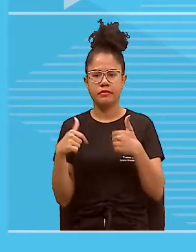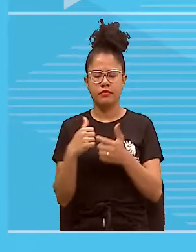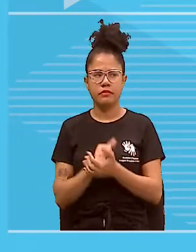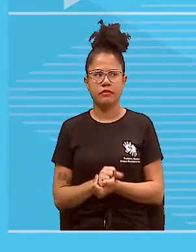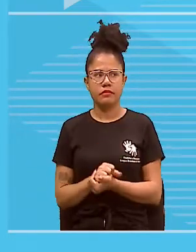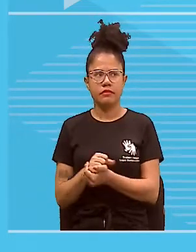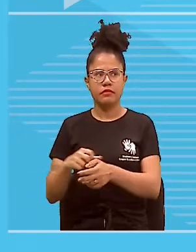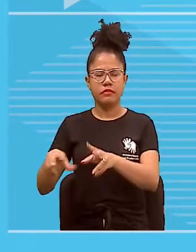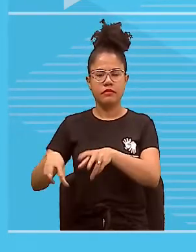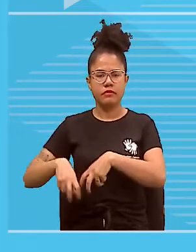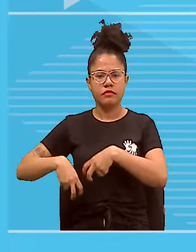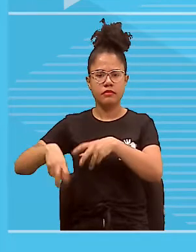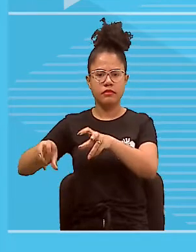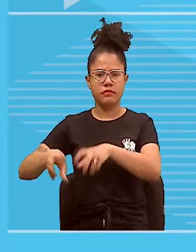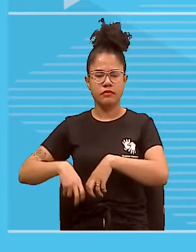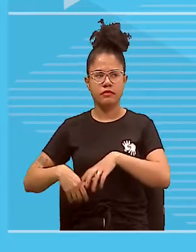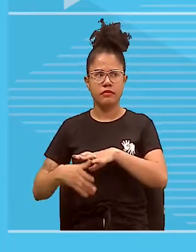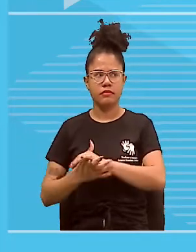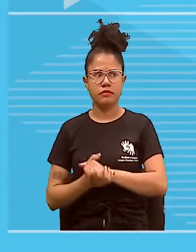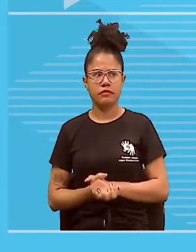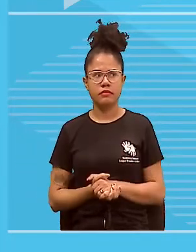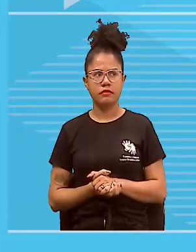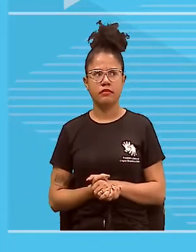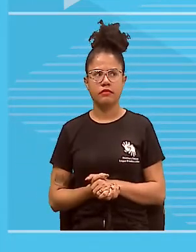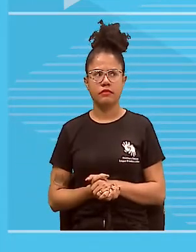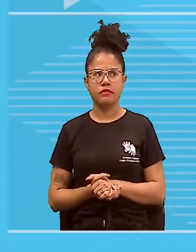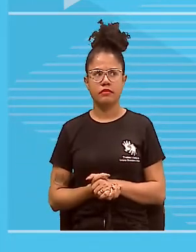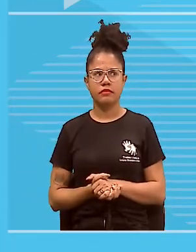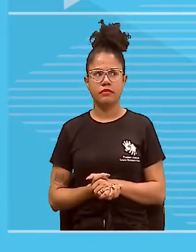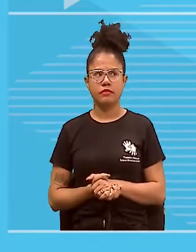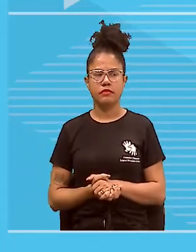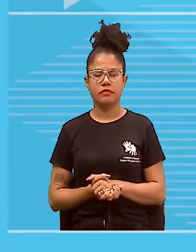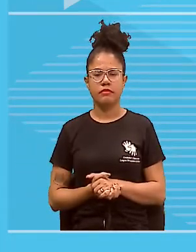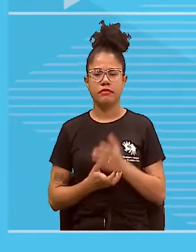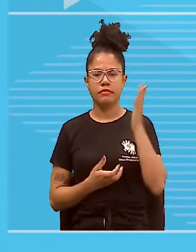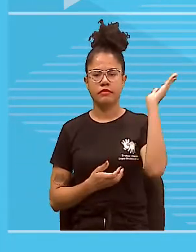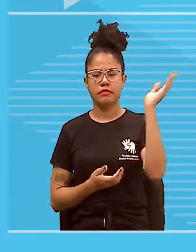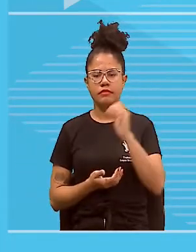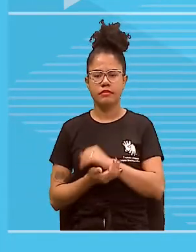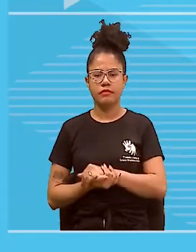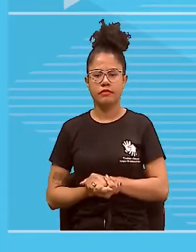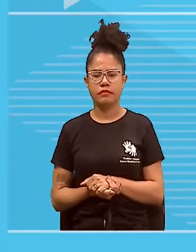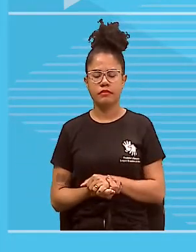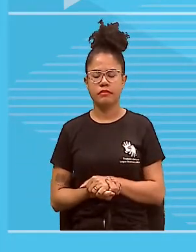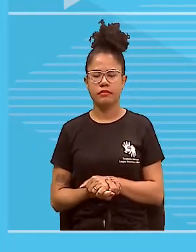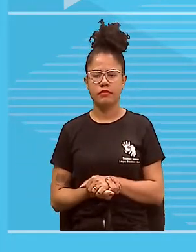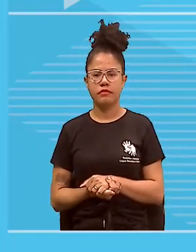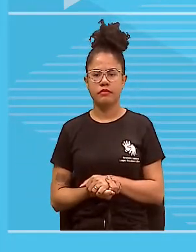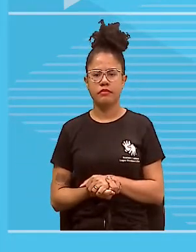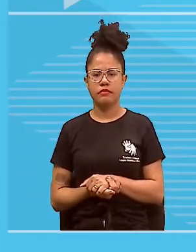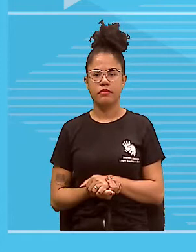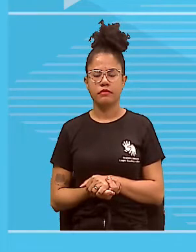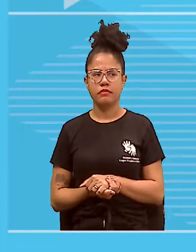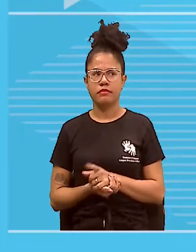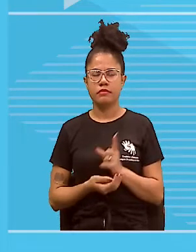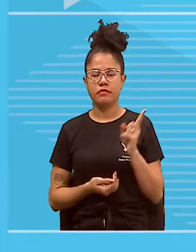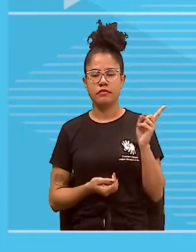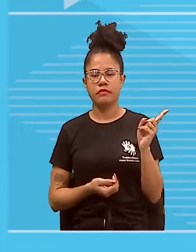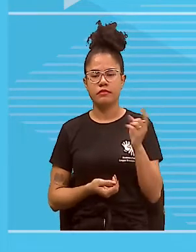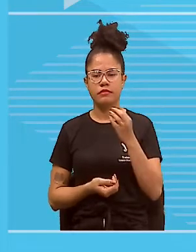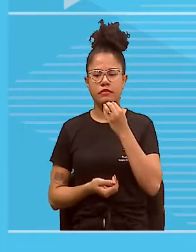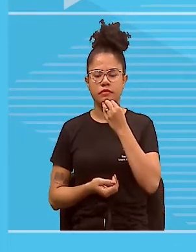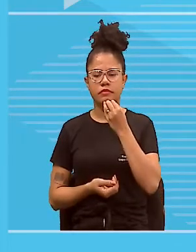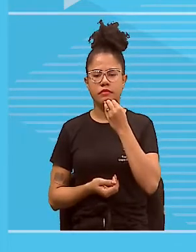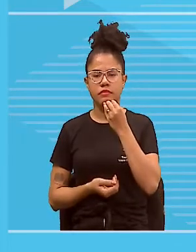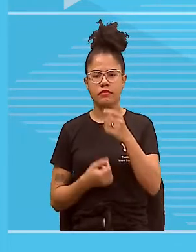a papai sociedade agrícola e Pecuária dos de Pernambuco eles estão se